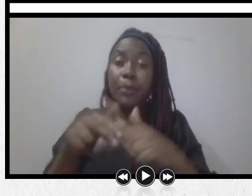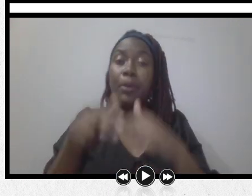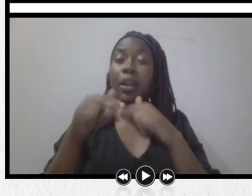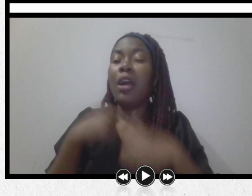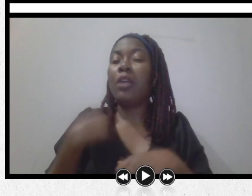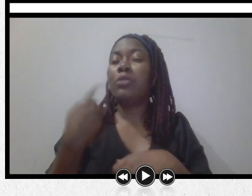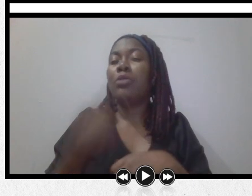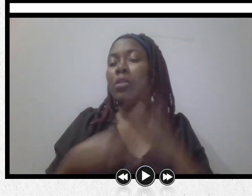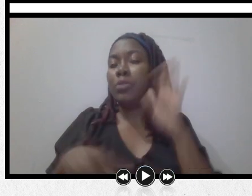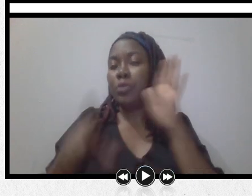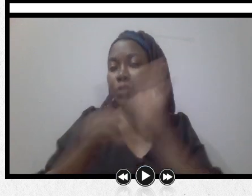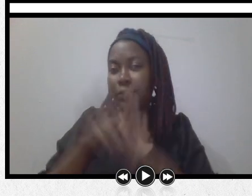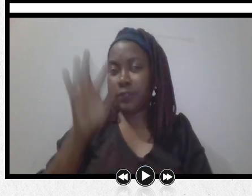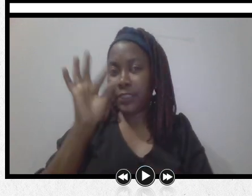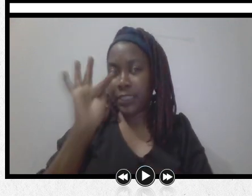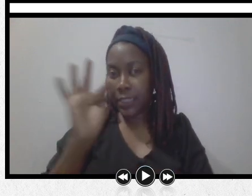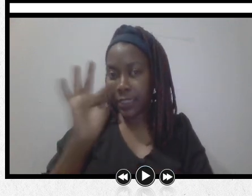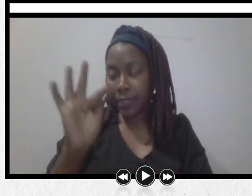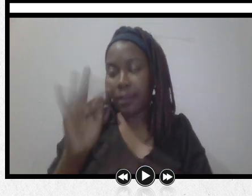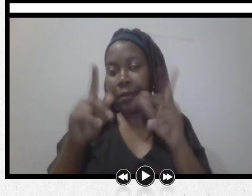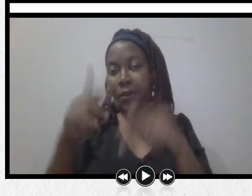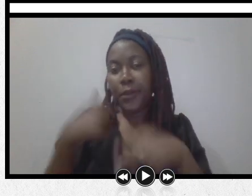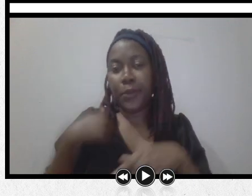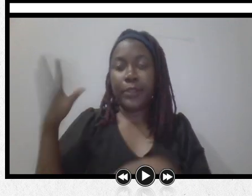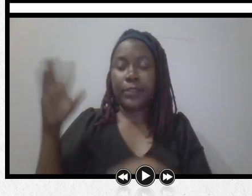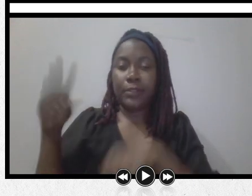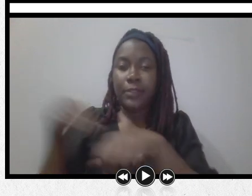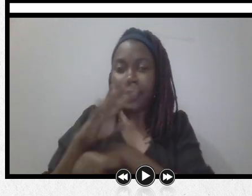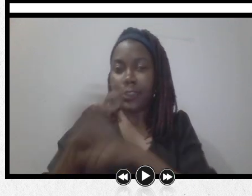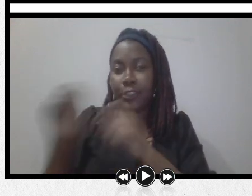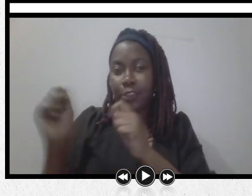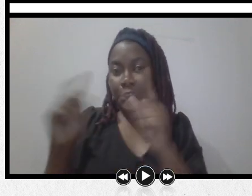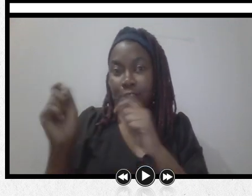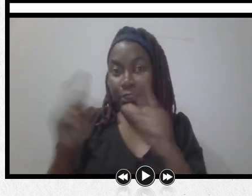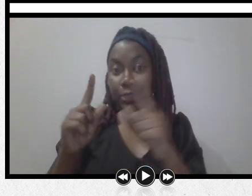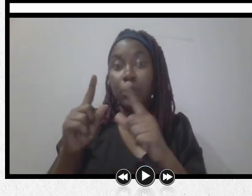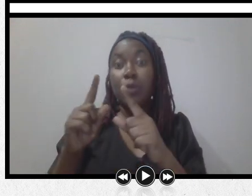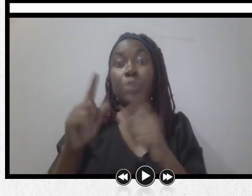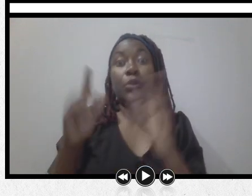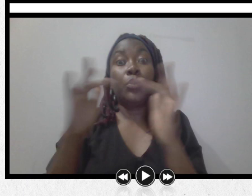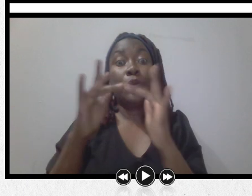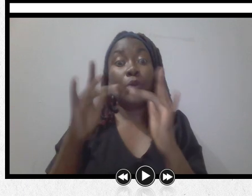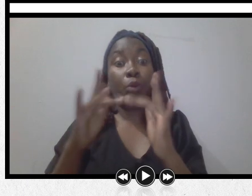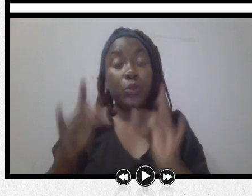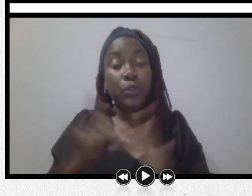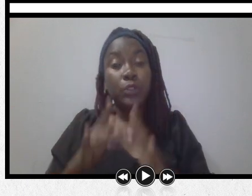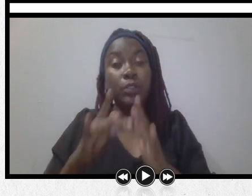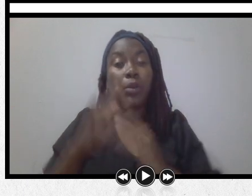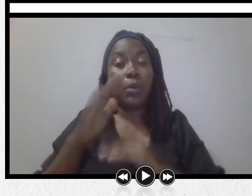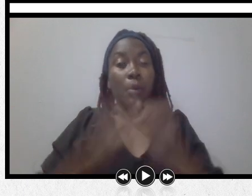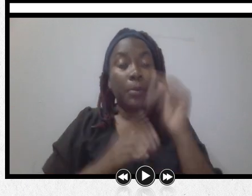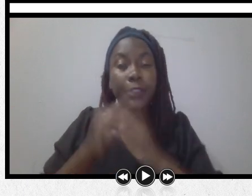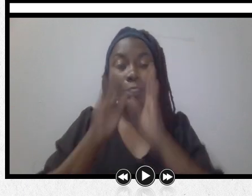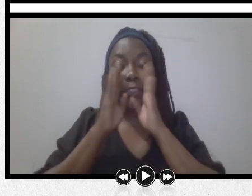nossa Constituição Federal, como eu trago aqui no nosso slide, trouxe competências específicas para